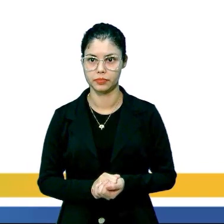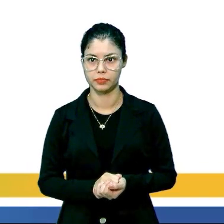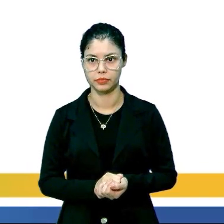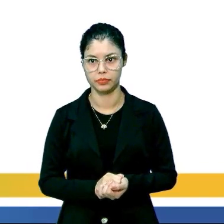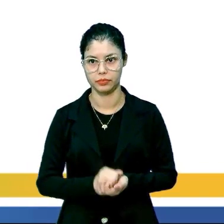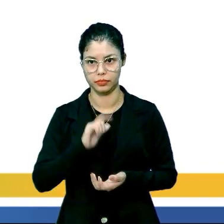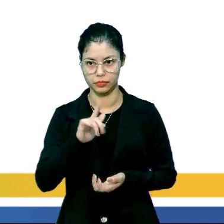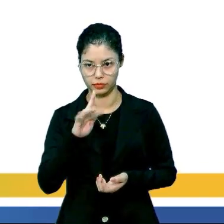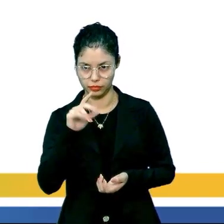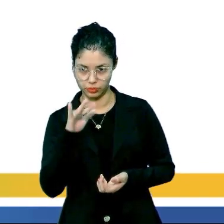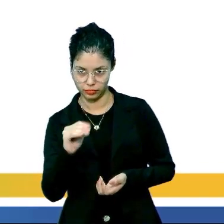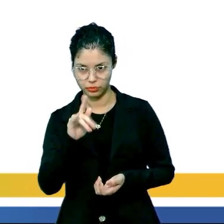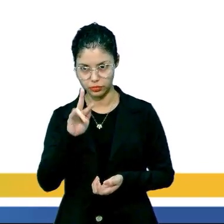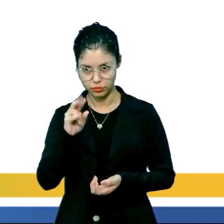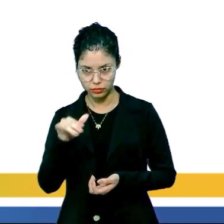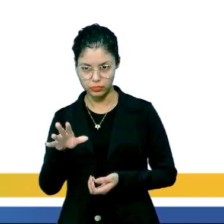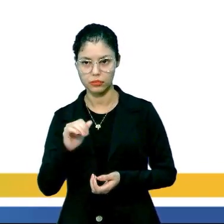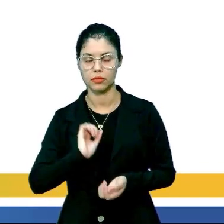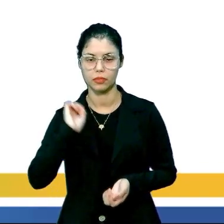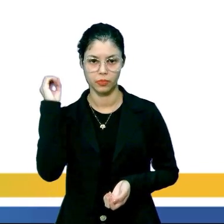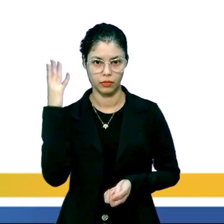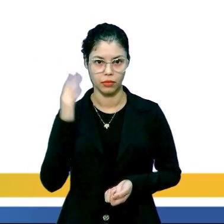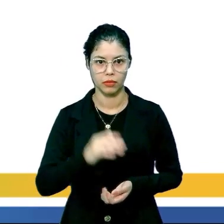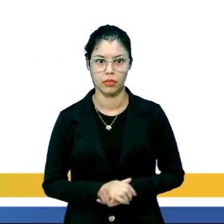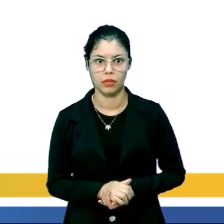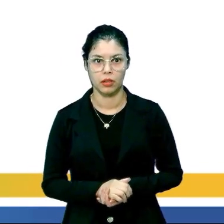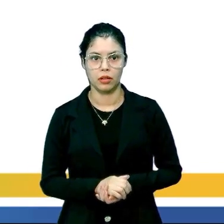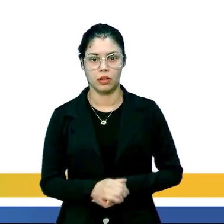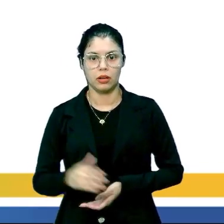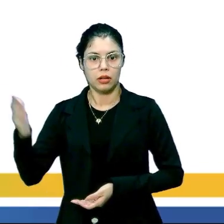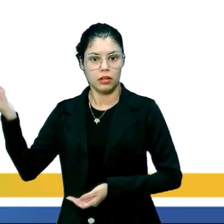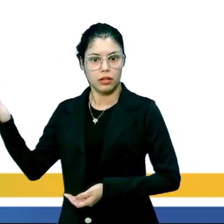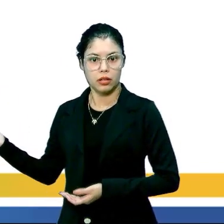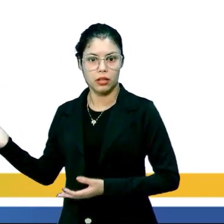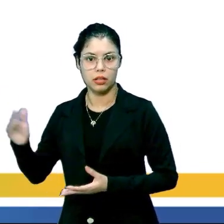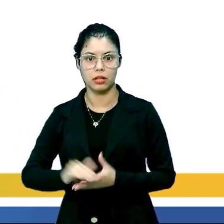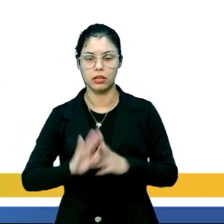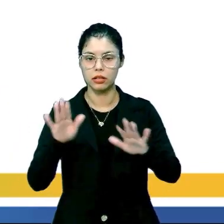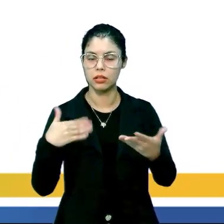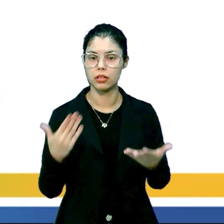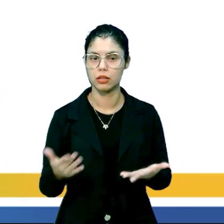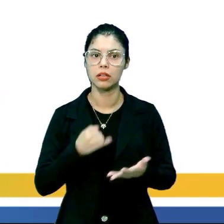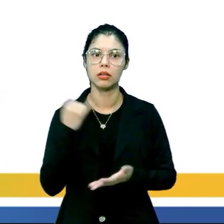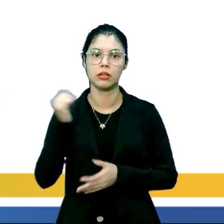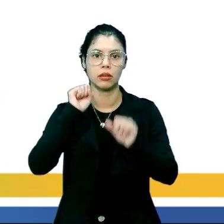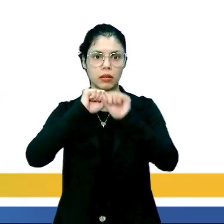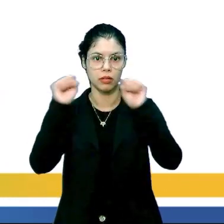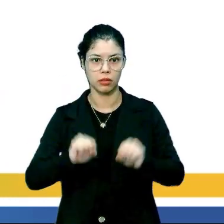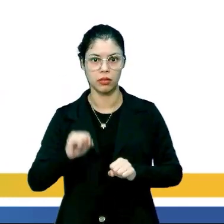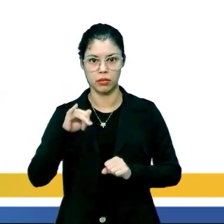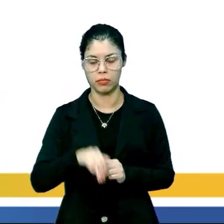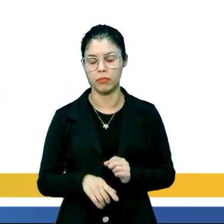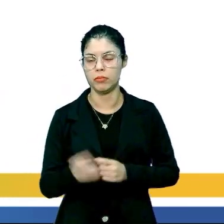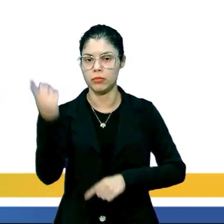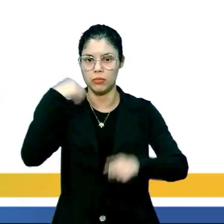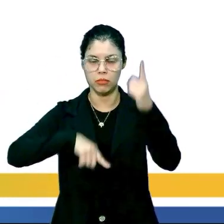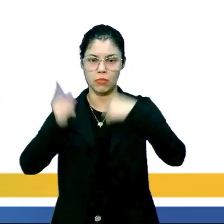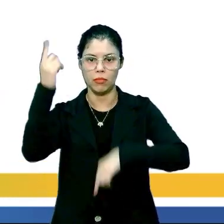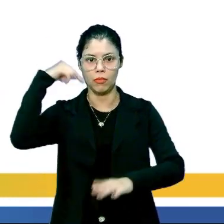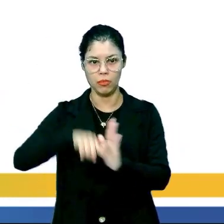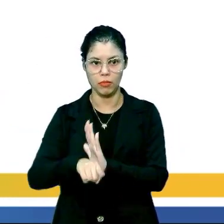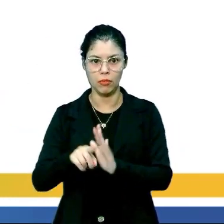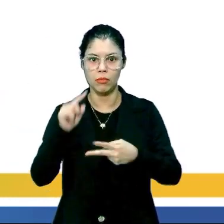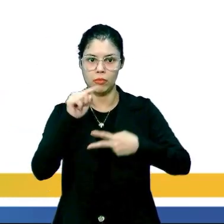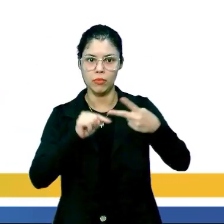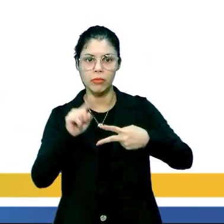leucócitos granulócitos funcionam, tá? E é claro, quais são os órgãos do sistema imune? São